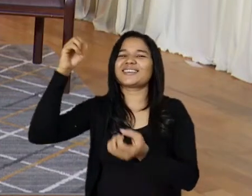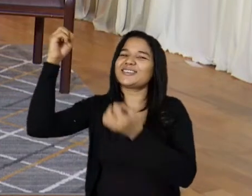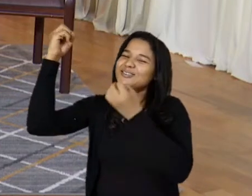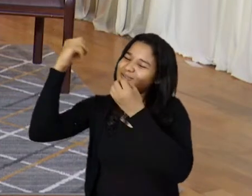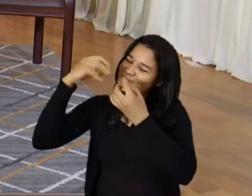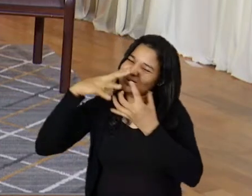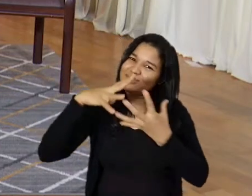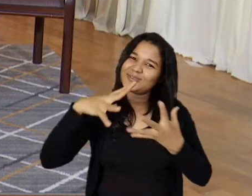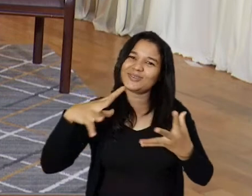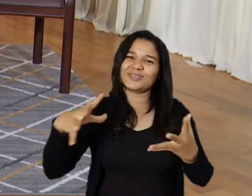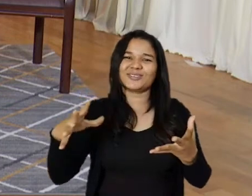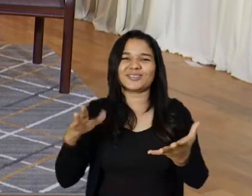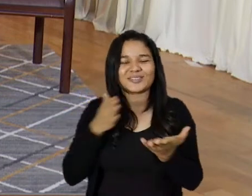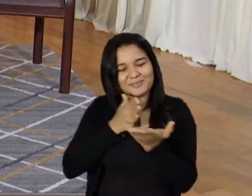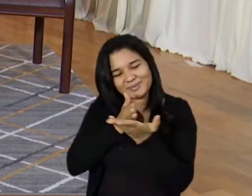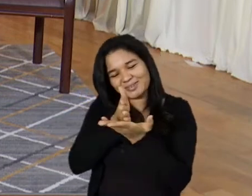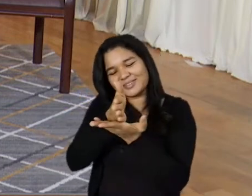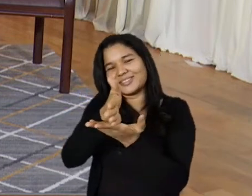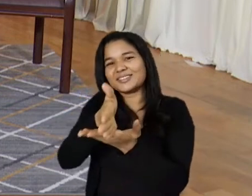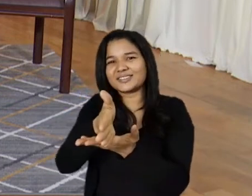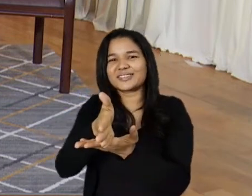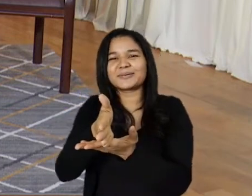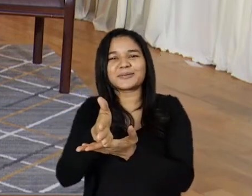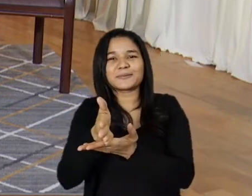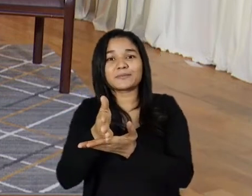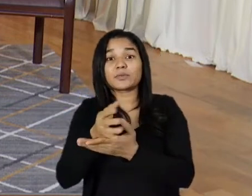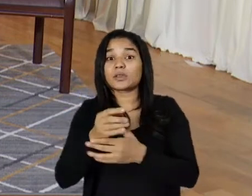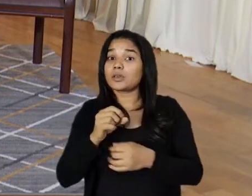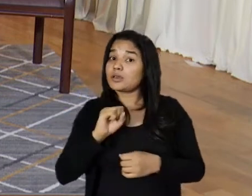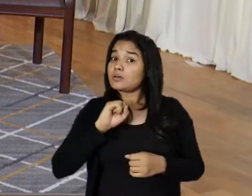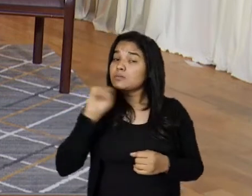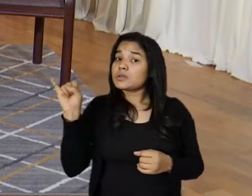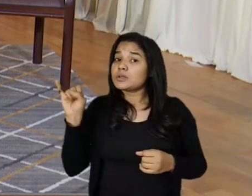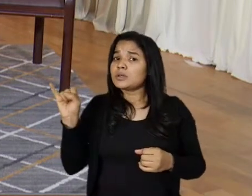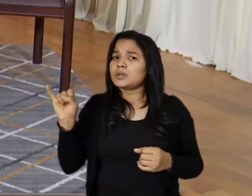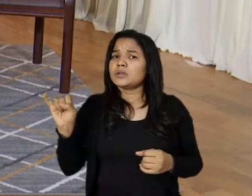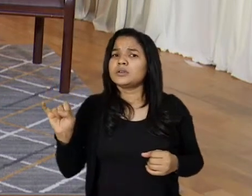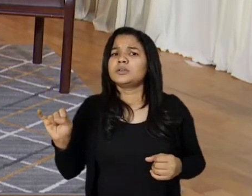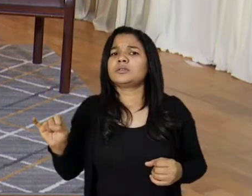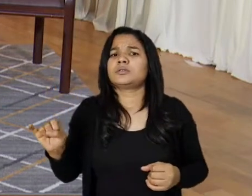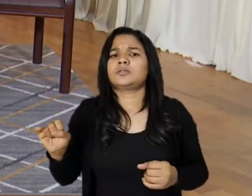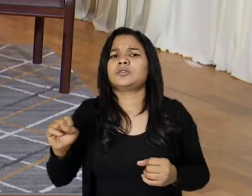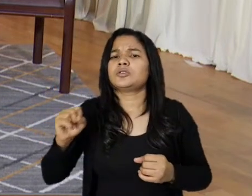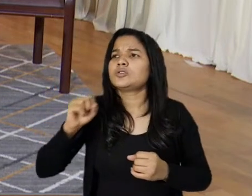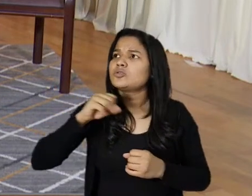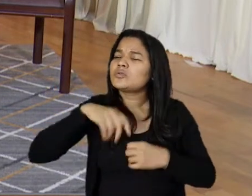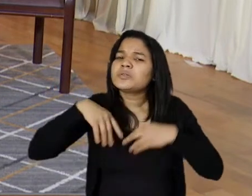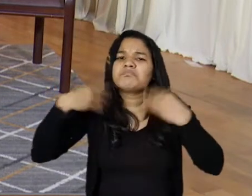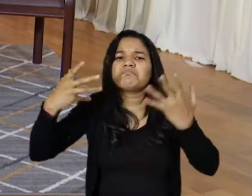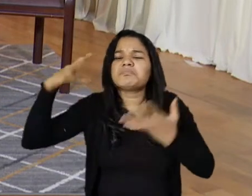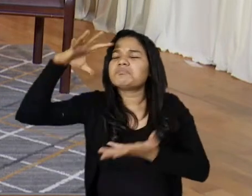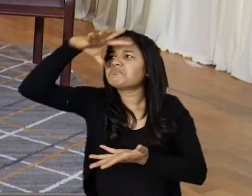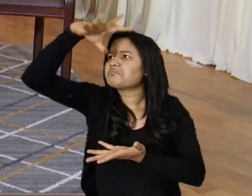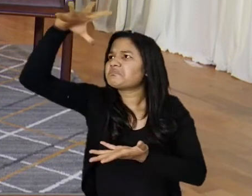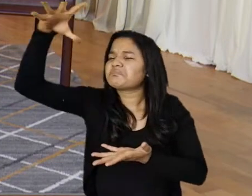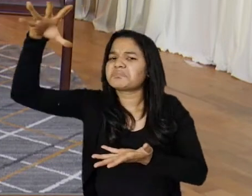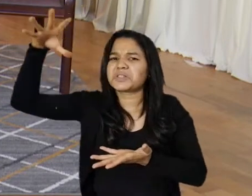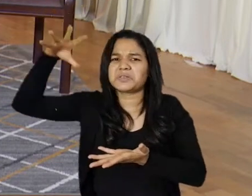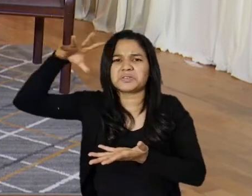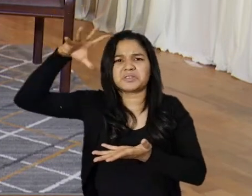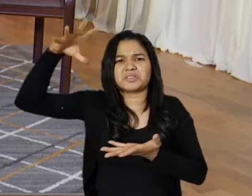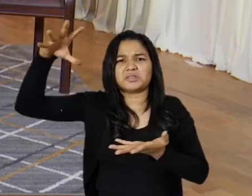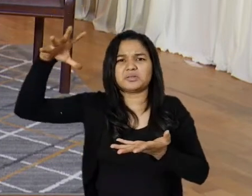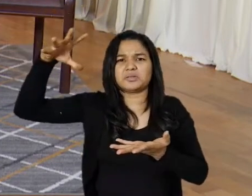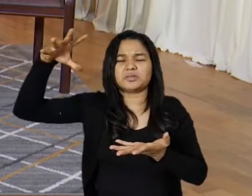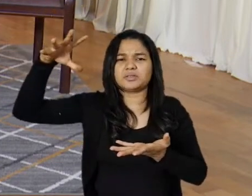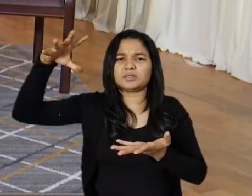Portanto, se houver outra fonte de luz, entre aspas, né? Porque se for outra fonte de luz não é luz, seria trevas. Mas se houver outro